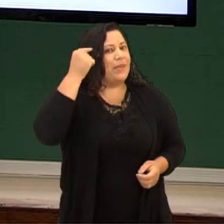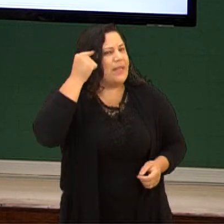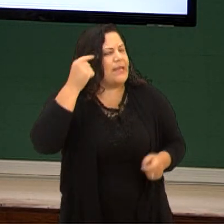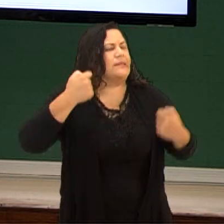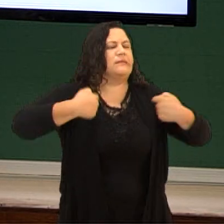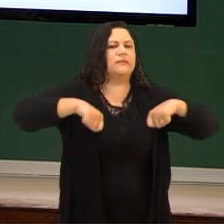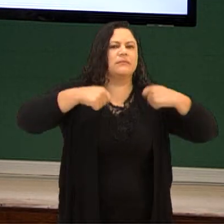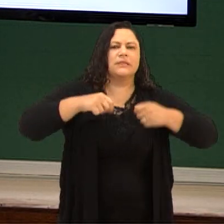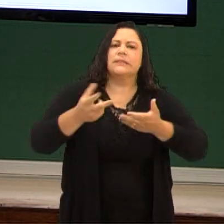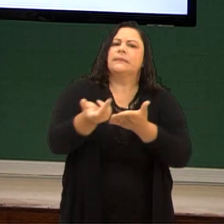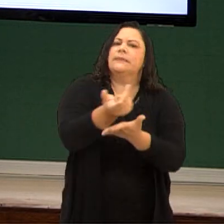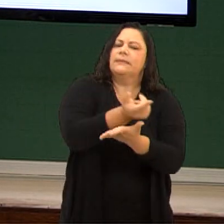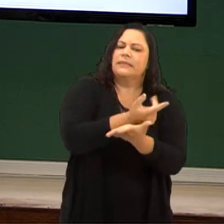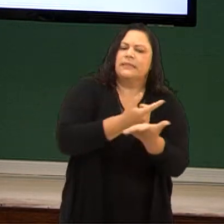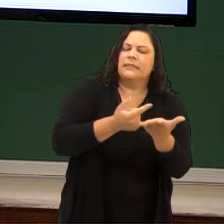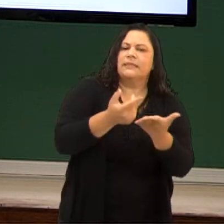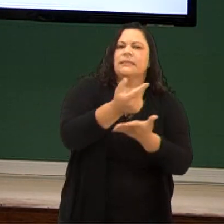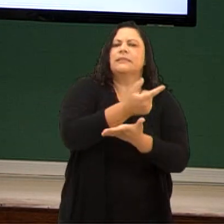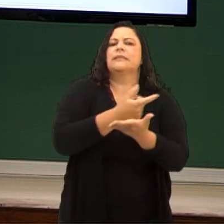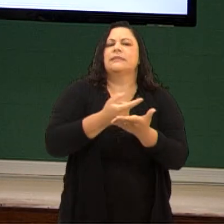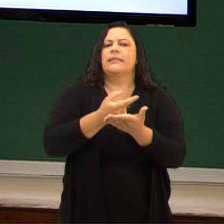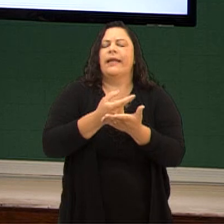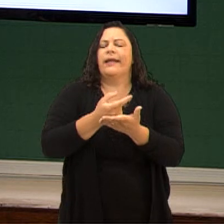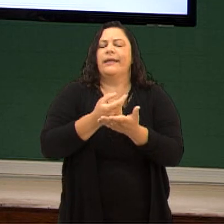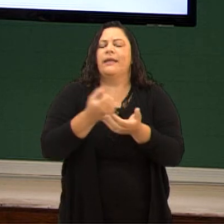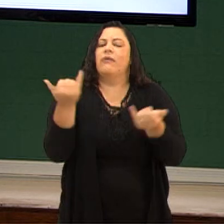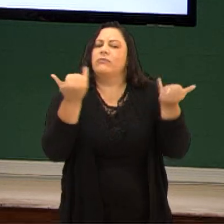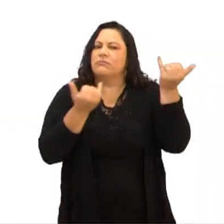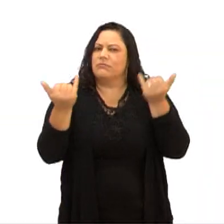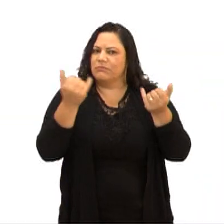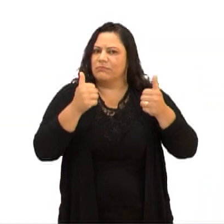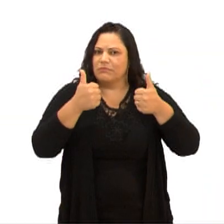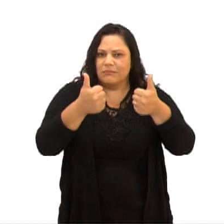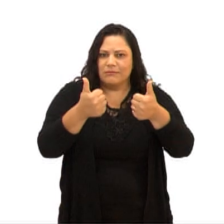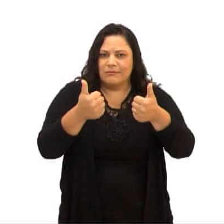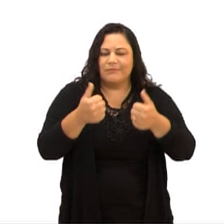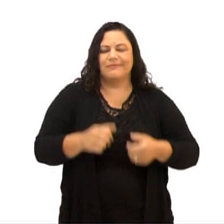dois relógios e verifiquem essa informação, que a professora já volta.